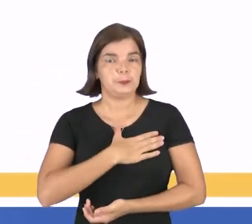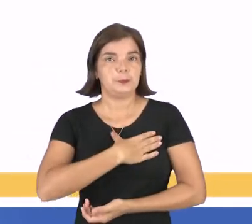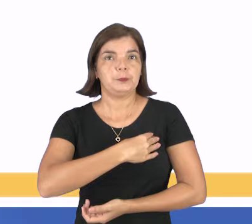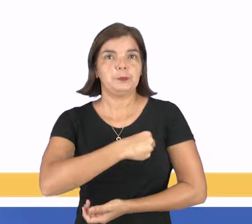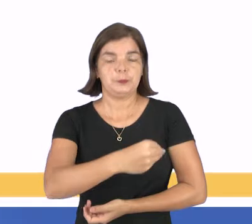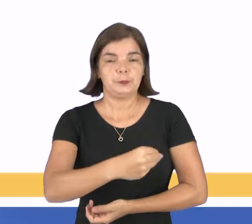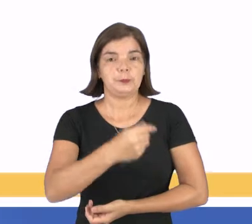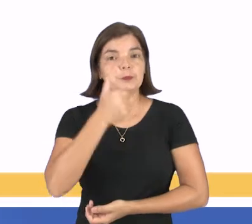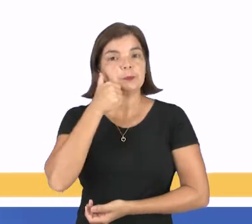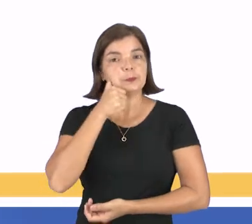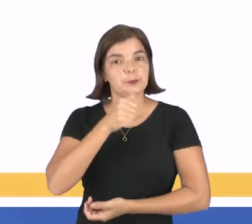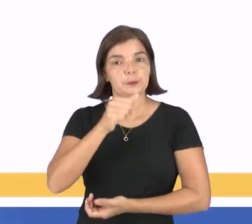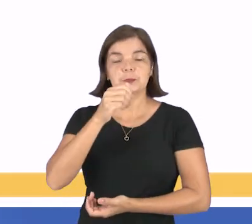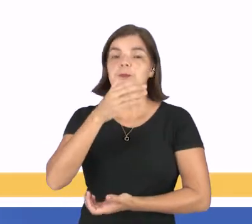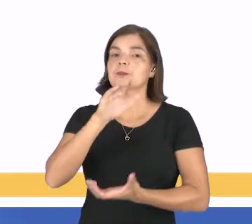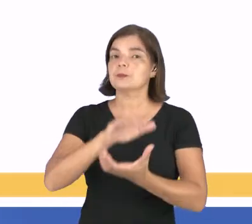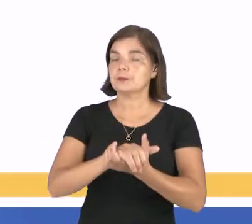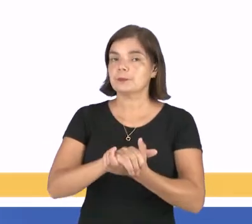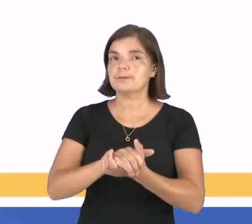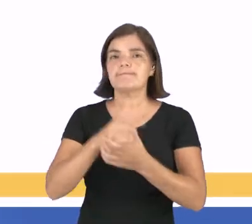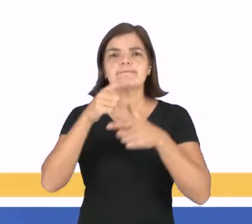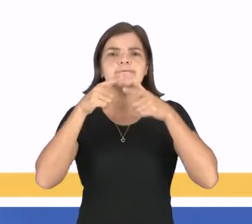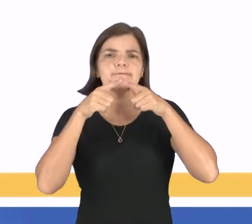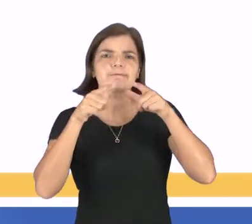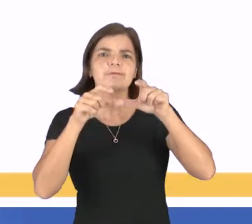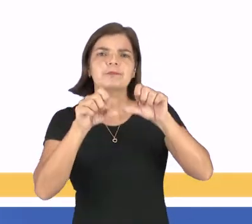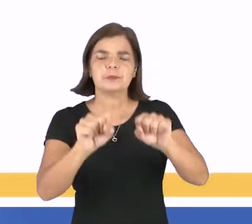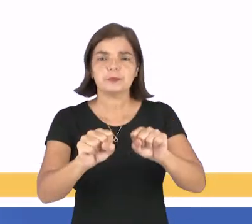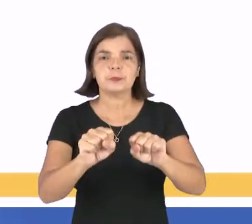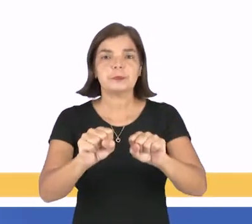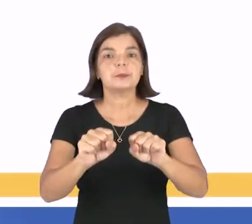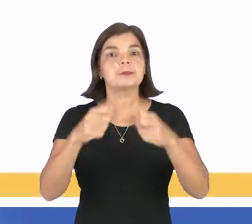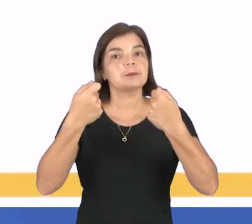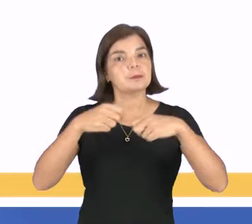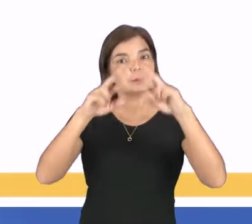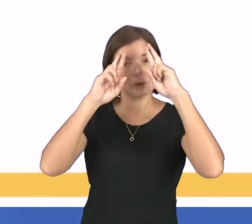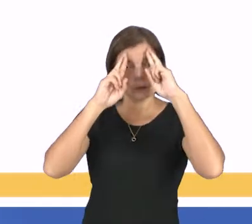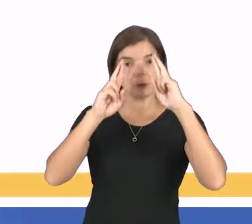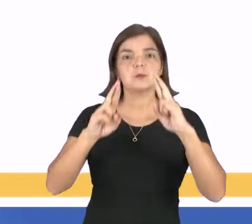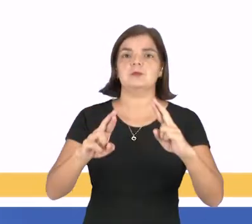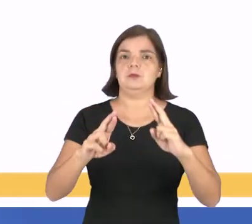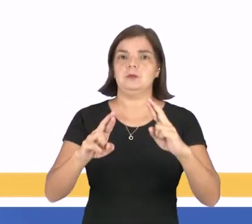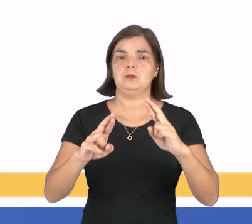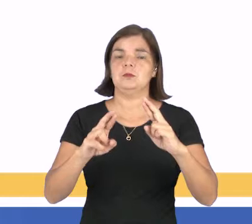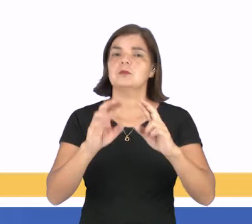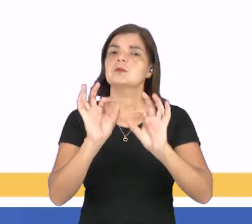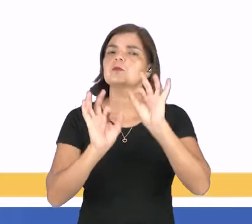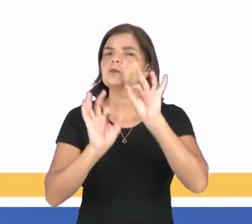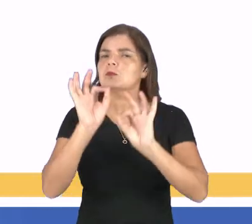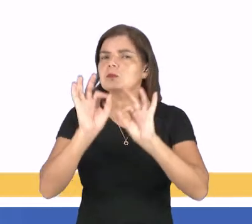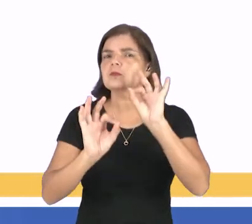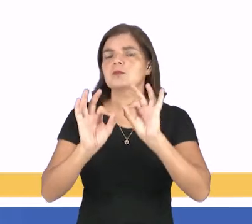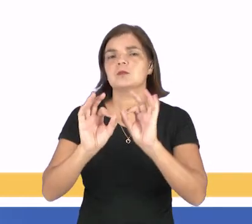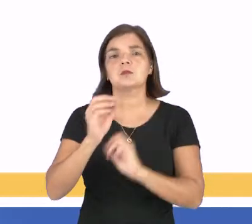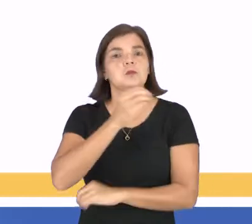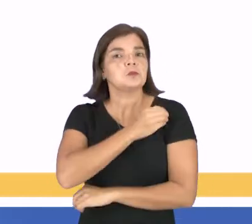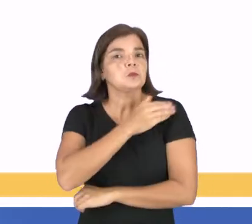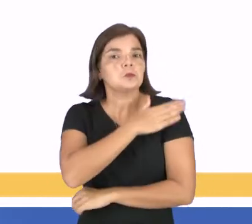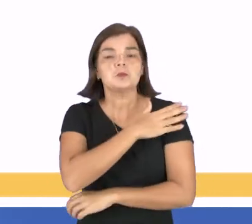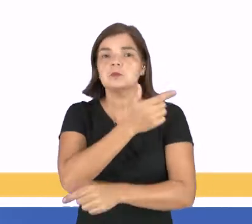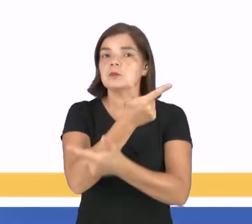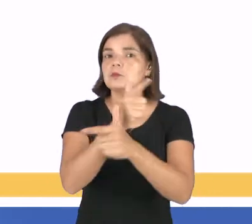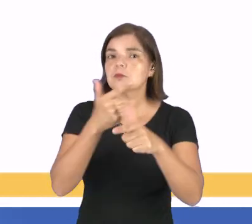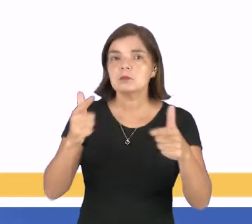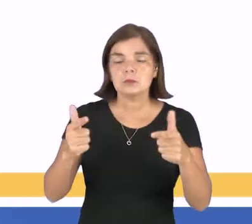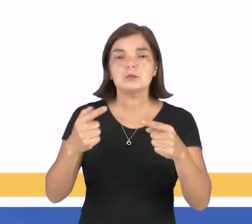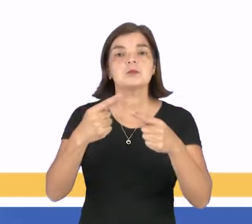filhos e minha mulher. Essa linguagem, gente, ela deve ser respeitada, né? Ela deve ser sem preconceitos por